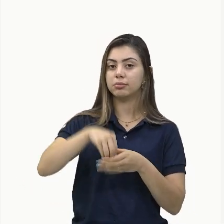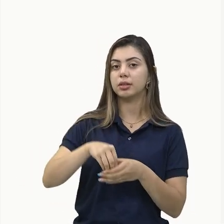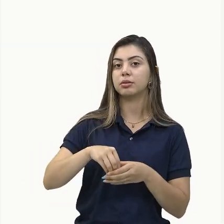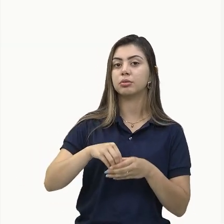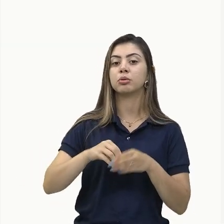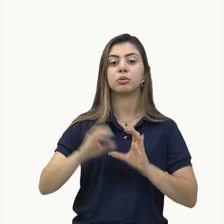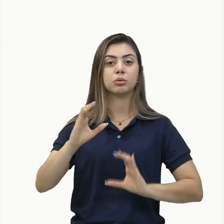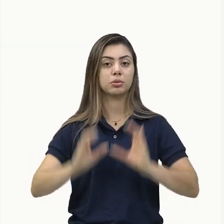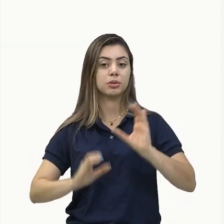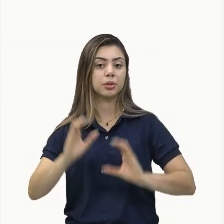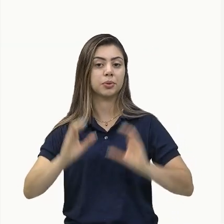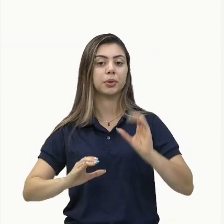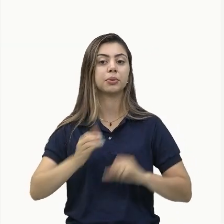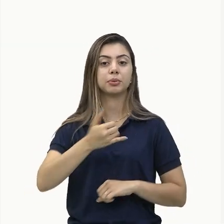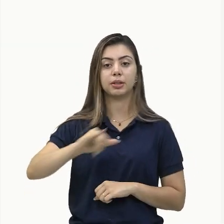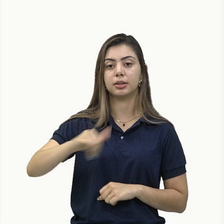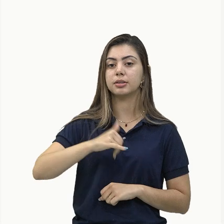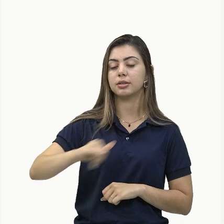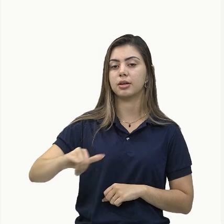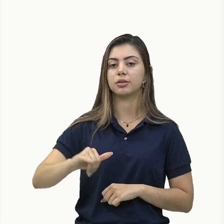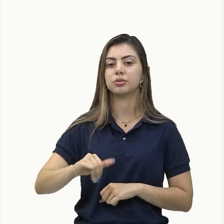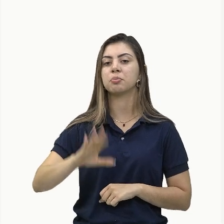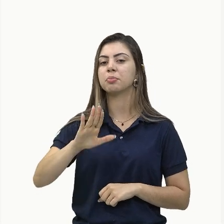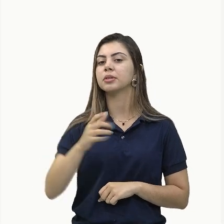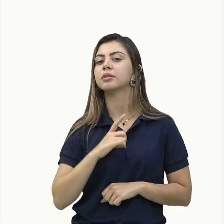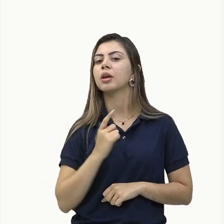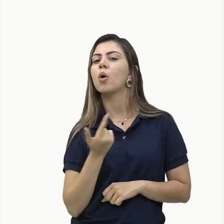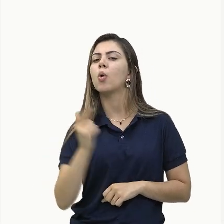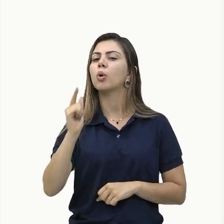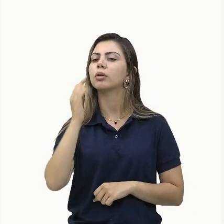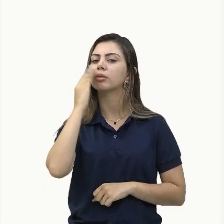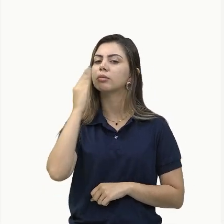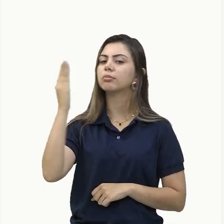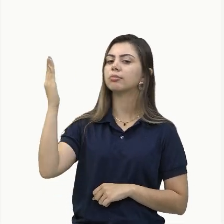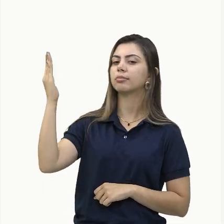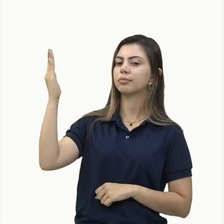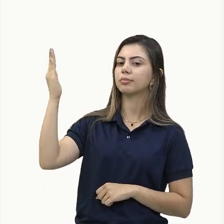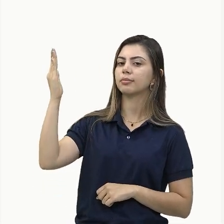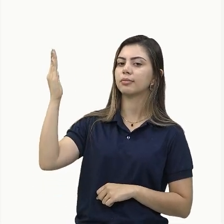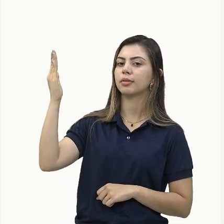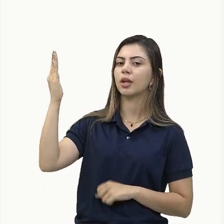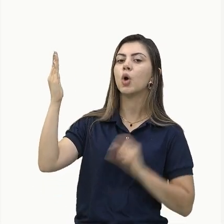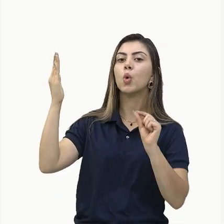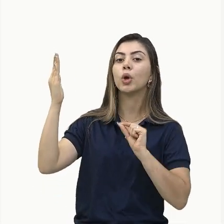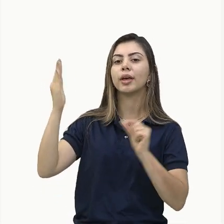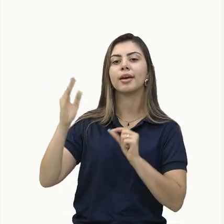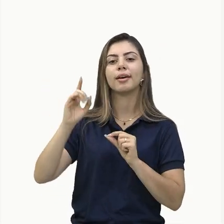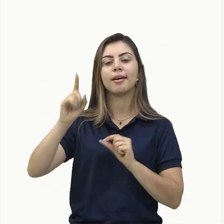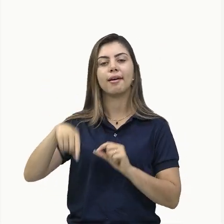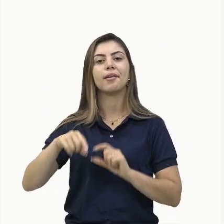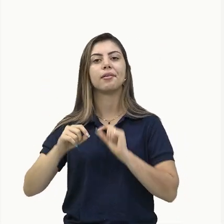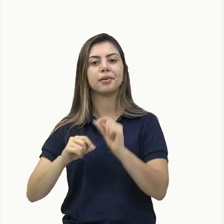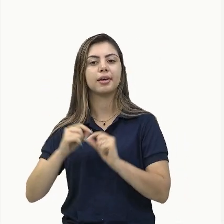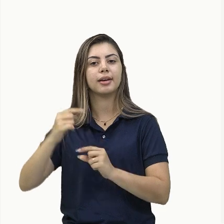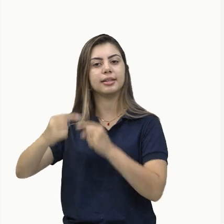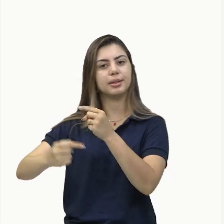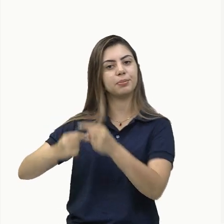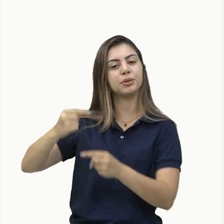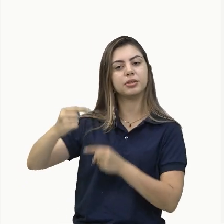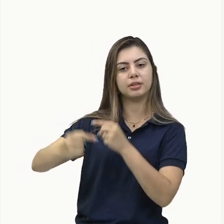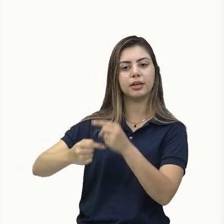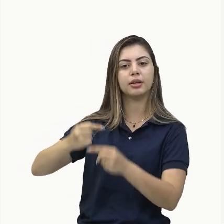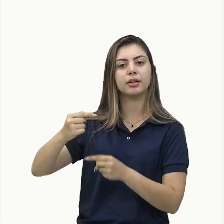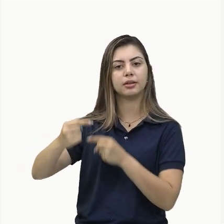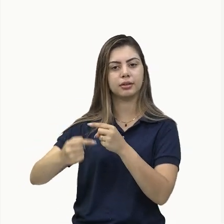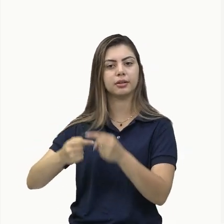nós temos aqui, vejam aí que eu tenho os receptores. E o que são os receptores?